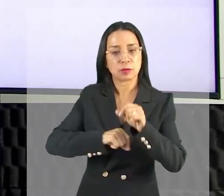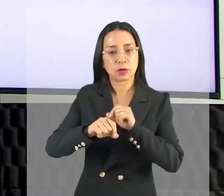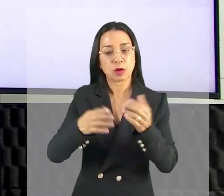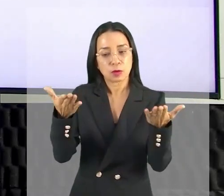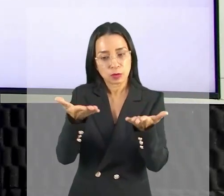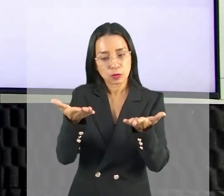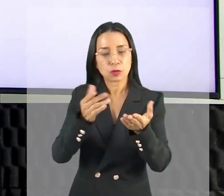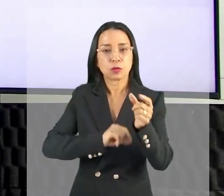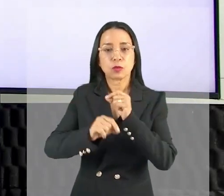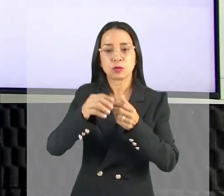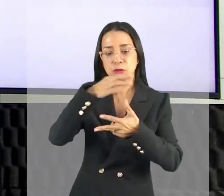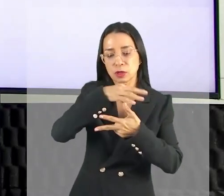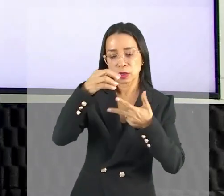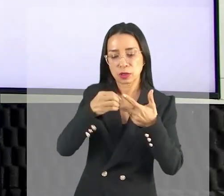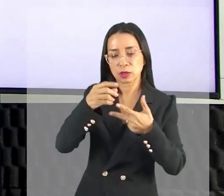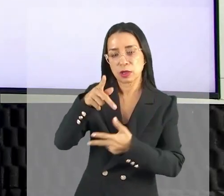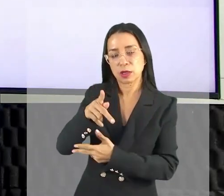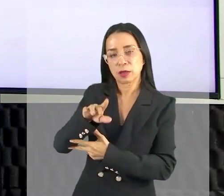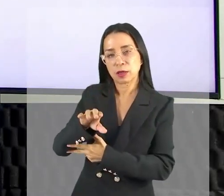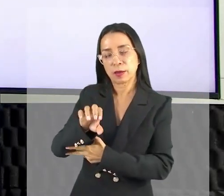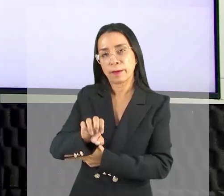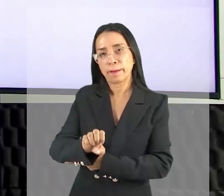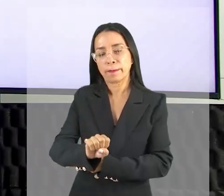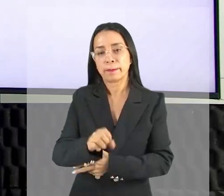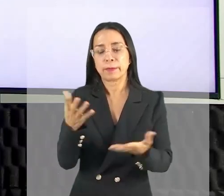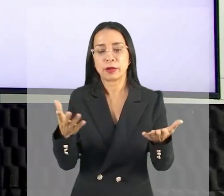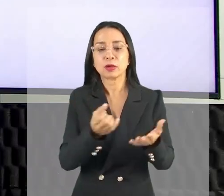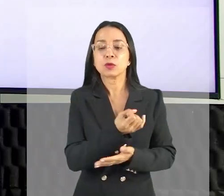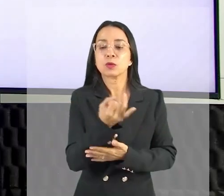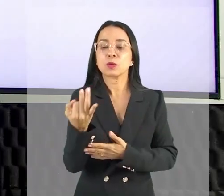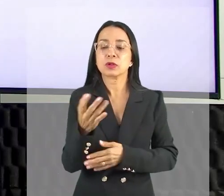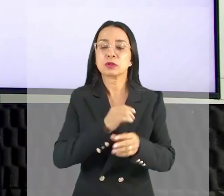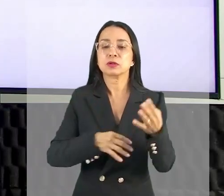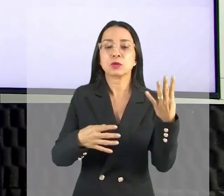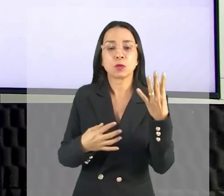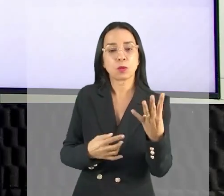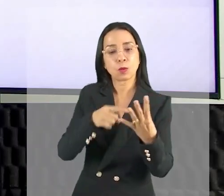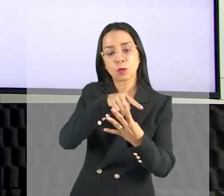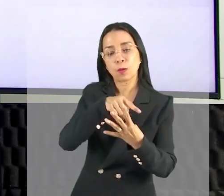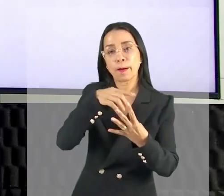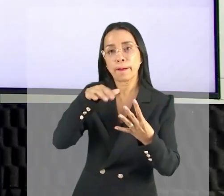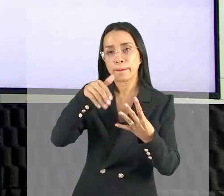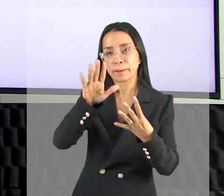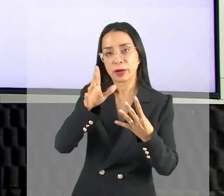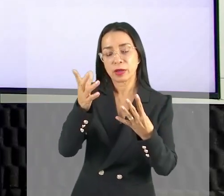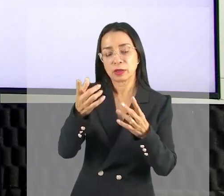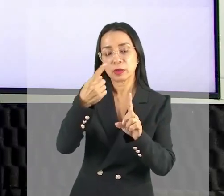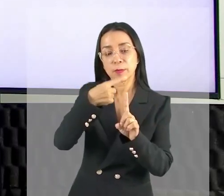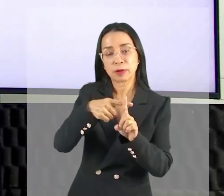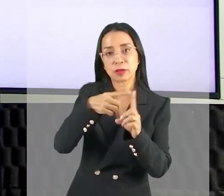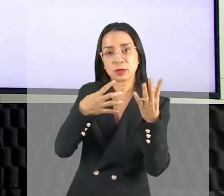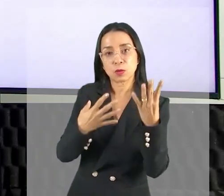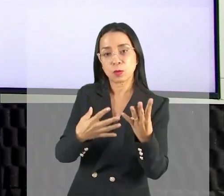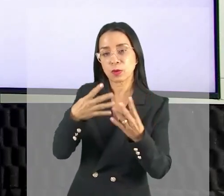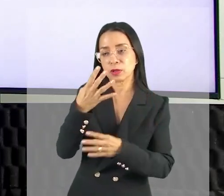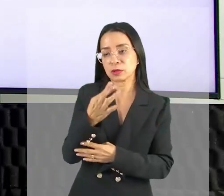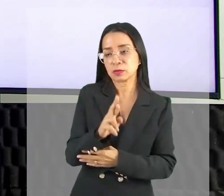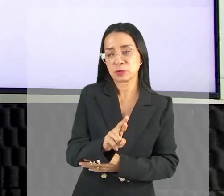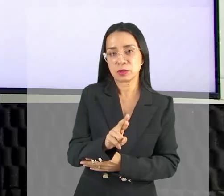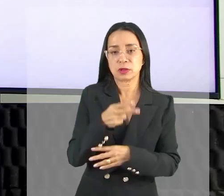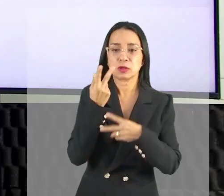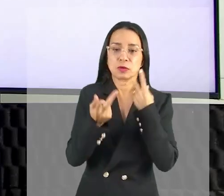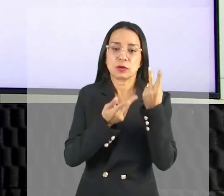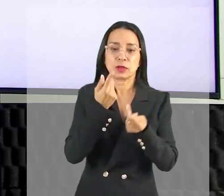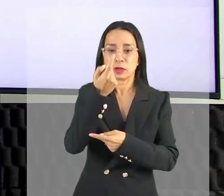mais atuais aí, Enem, PAS, tá? Quais são esses outros 4 R's que hoje são falados quando se